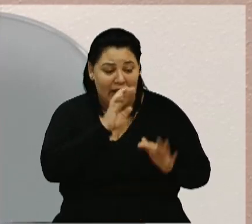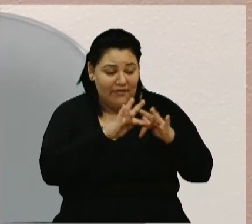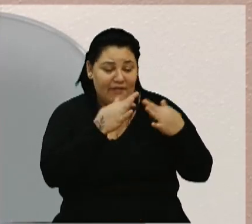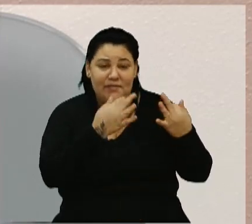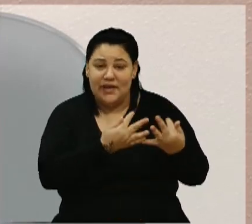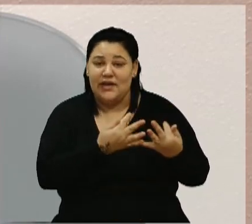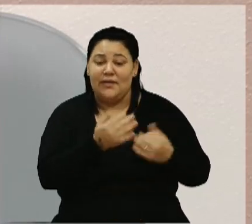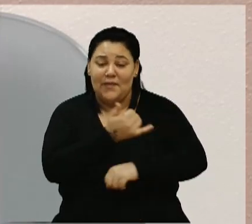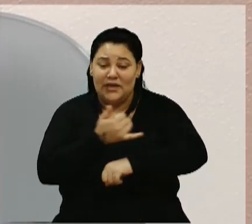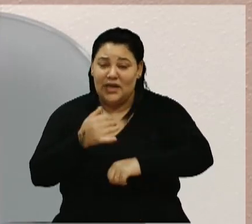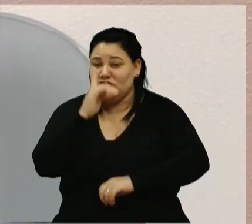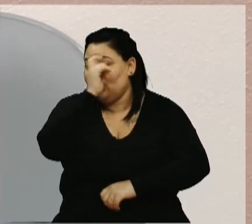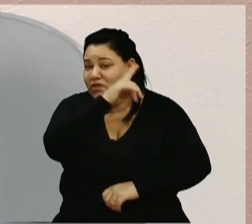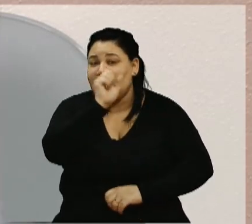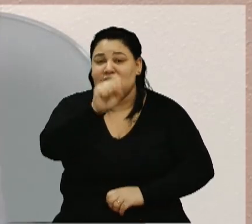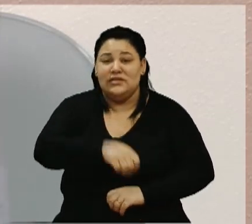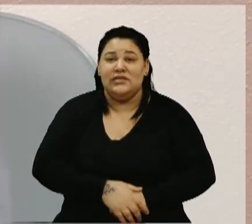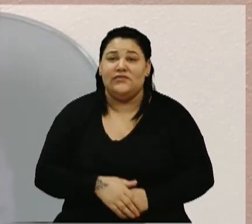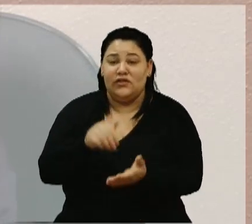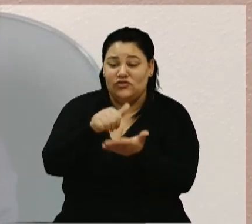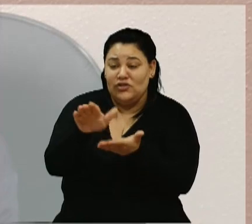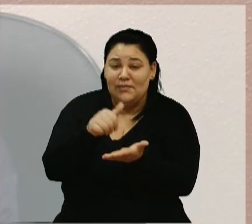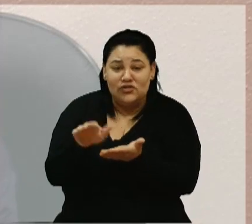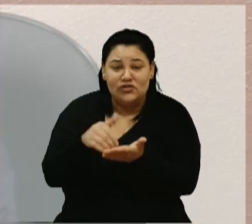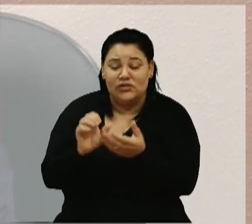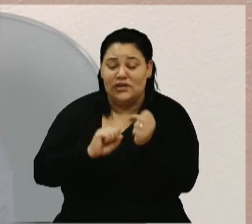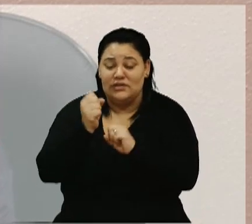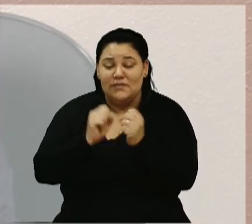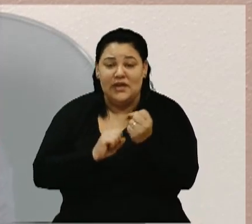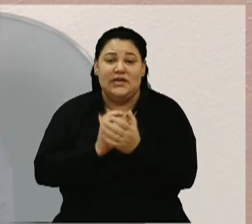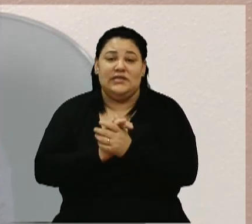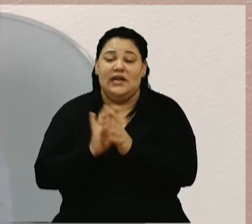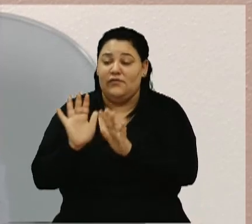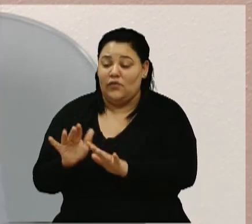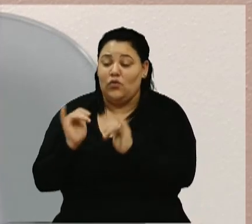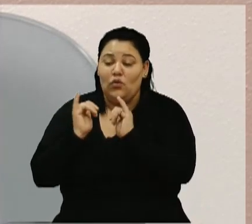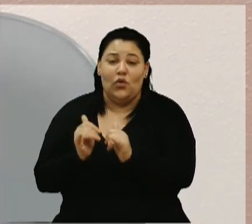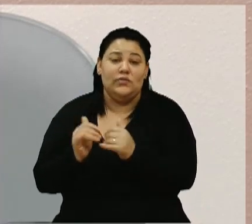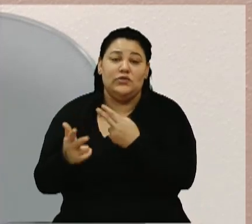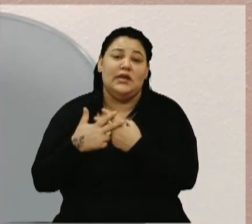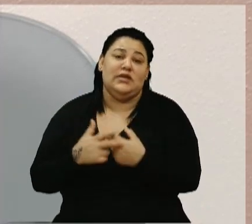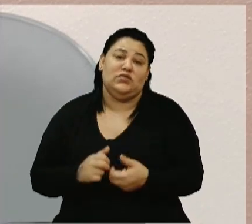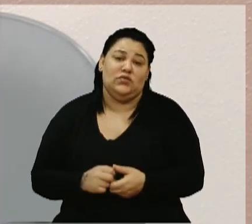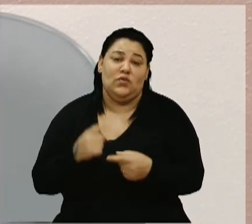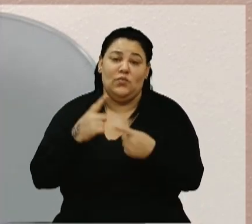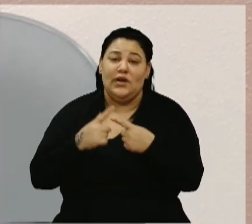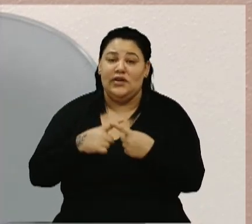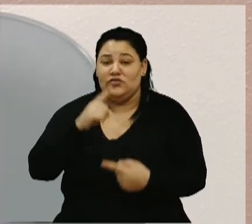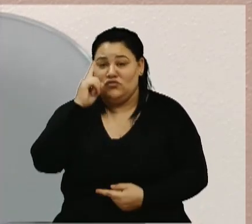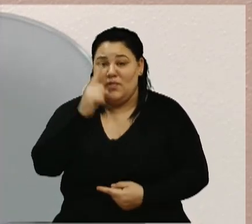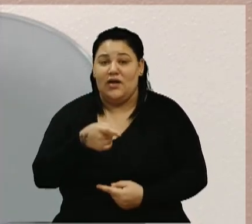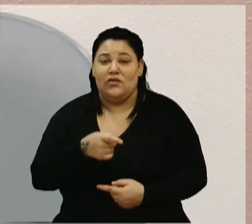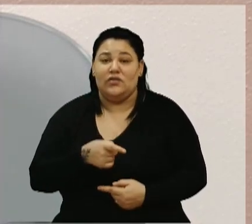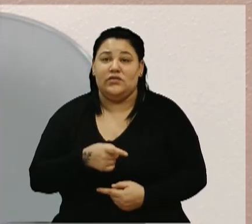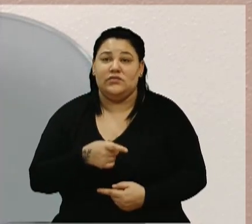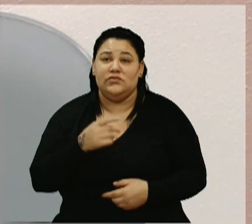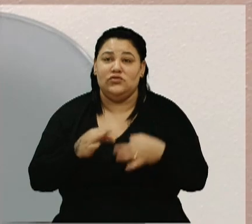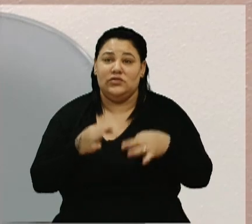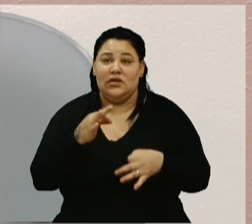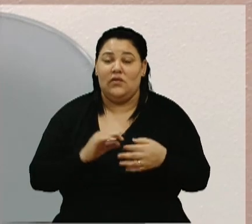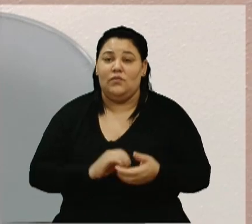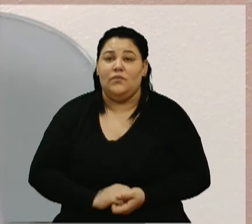passaram dificuldade, que foram demitidos das suas empresas e que ficaram com seus ônibus presos por uma determinação. Para declarar o voto. Tá?